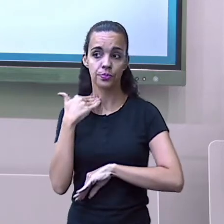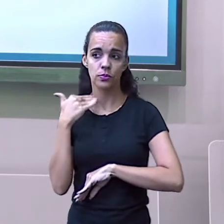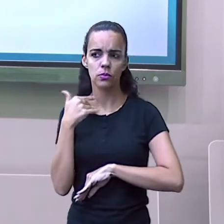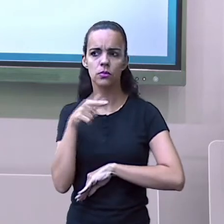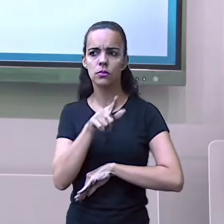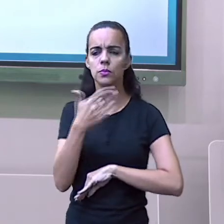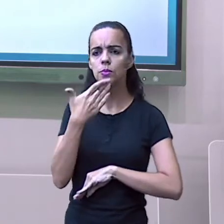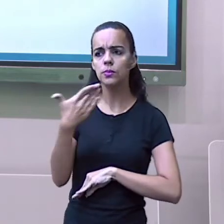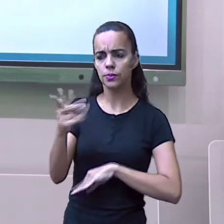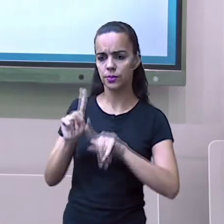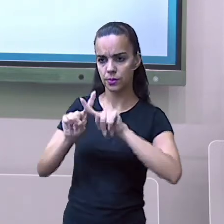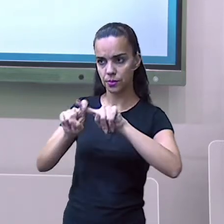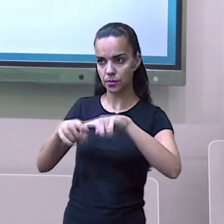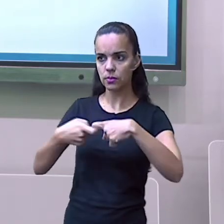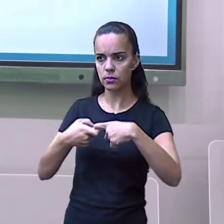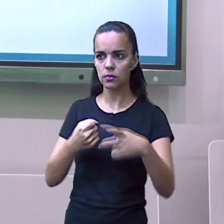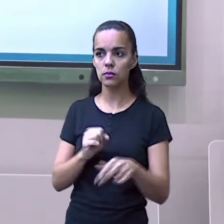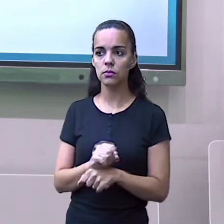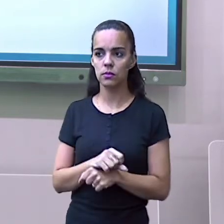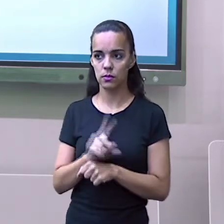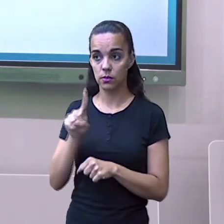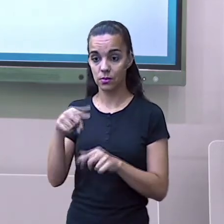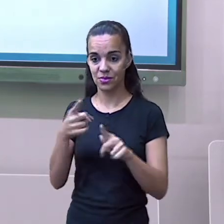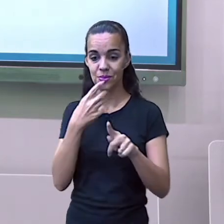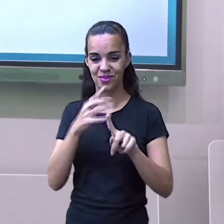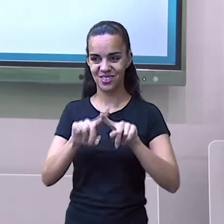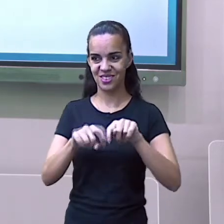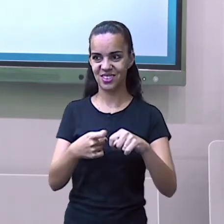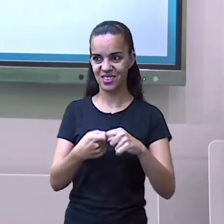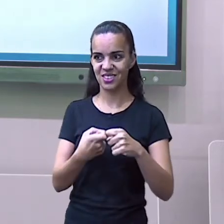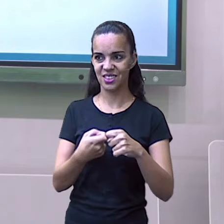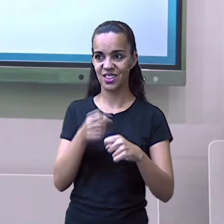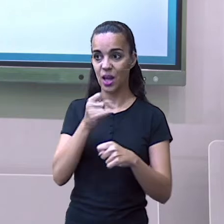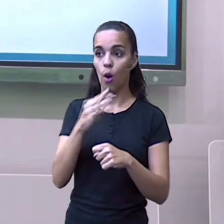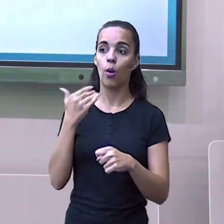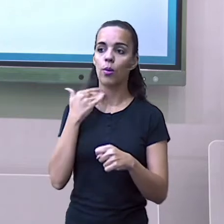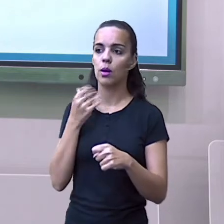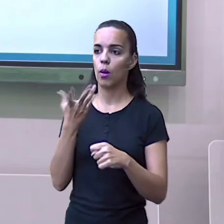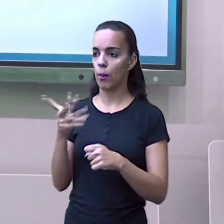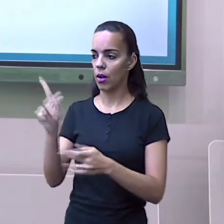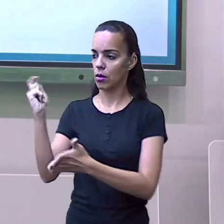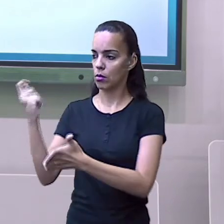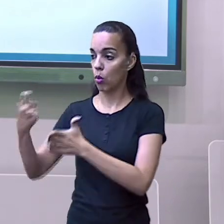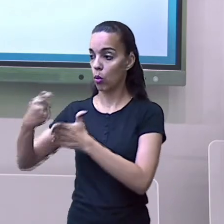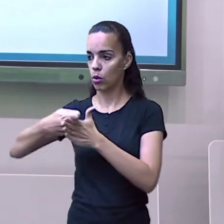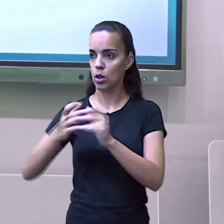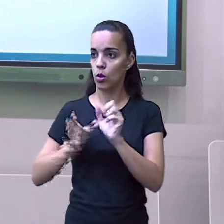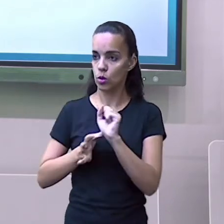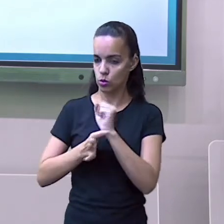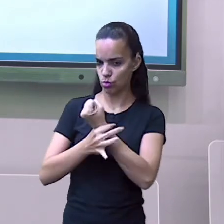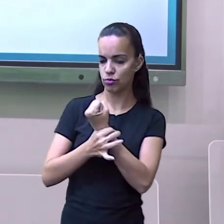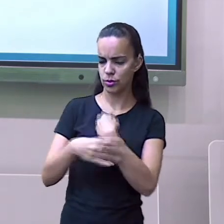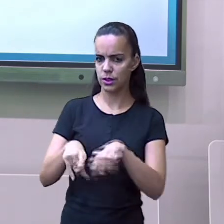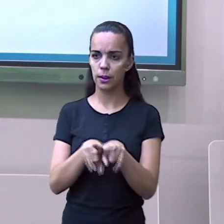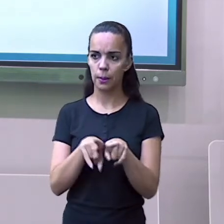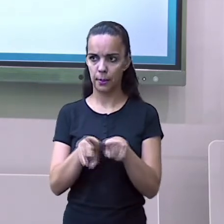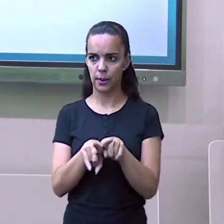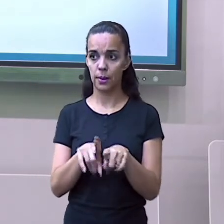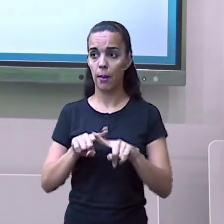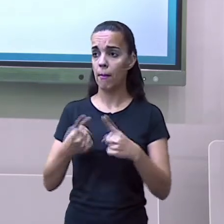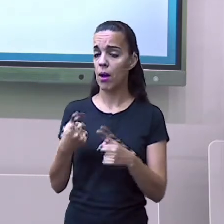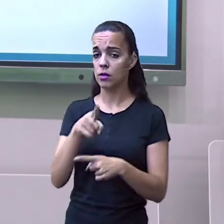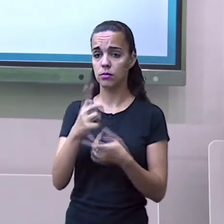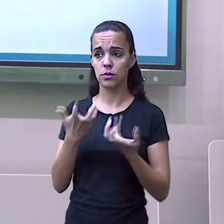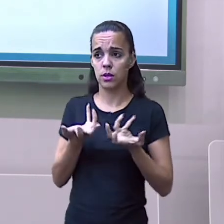e solicita um empréstimo. E com esse empréstimo, o banco quer que você contrate também um seguro.